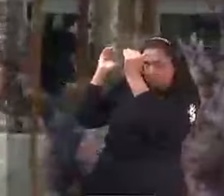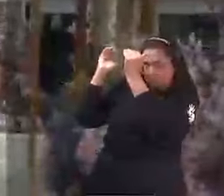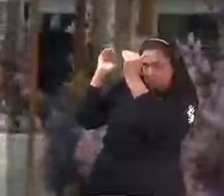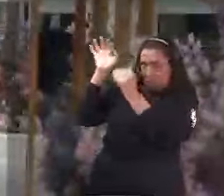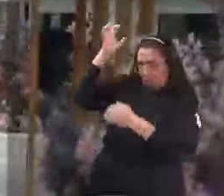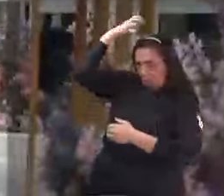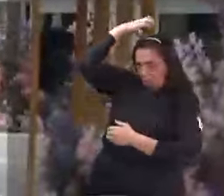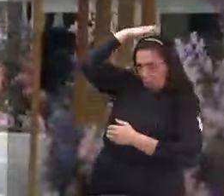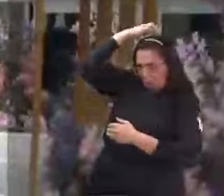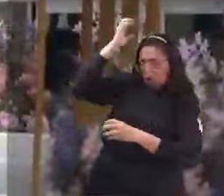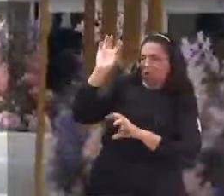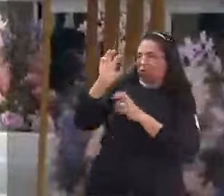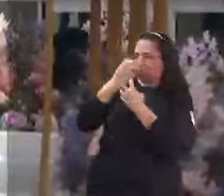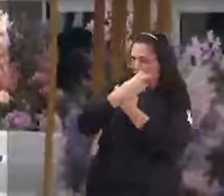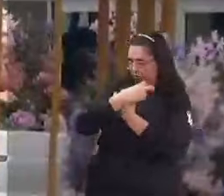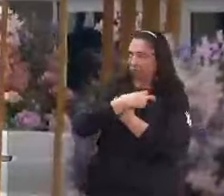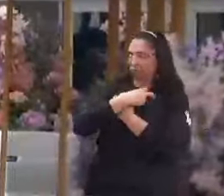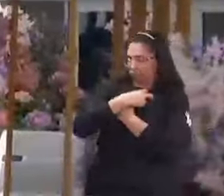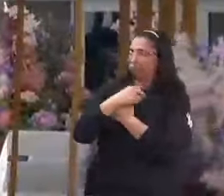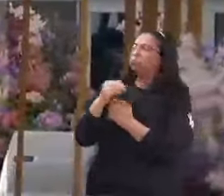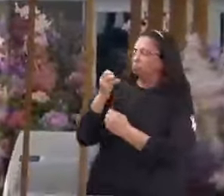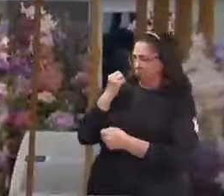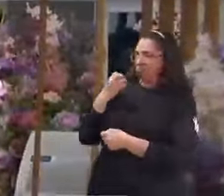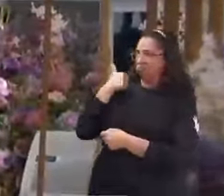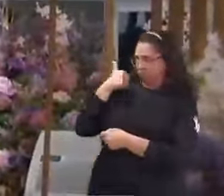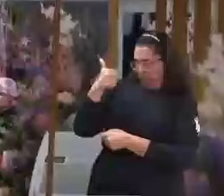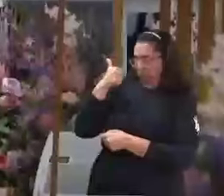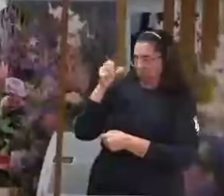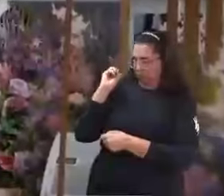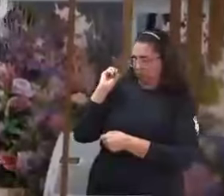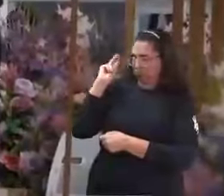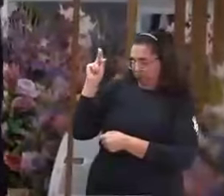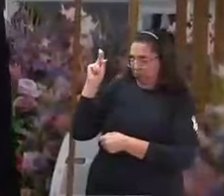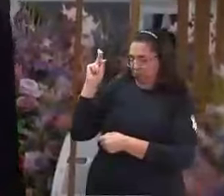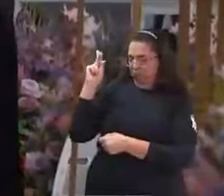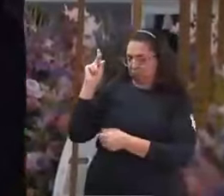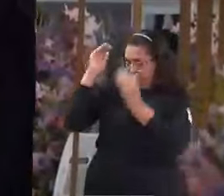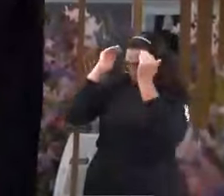faraó Sim senhor meu reiou cumprir